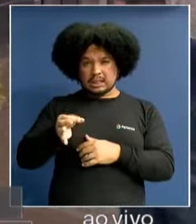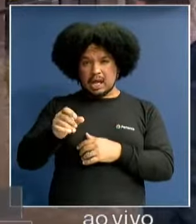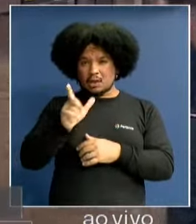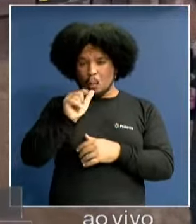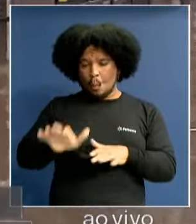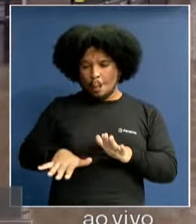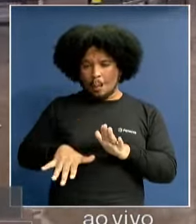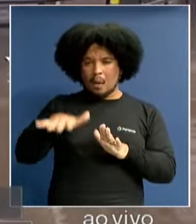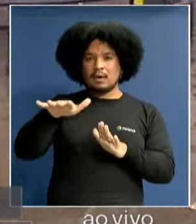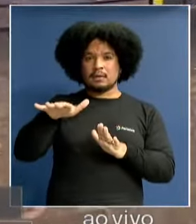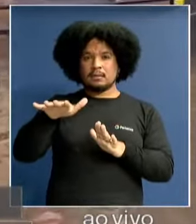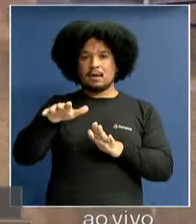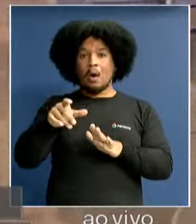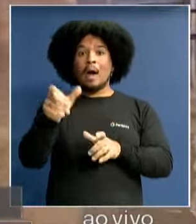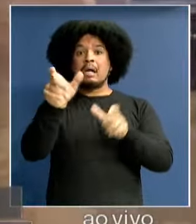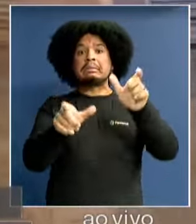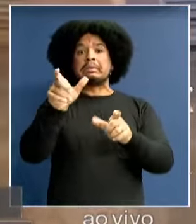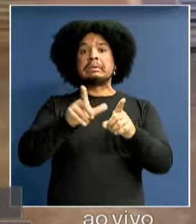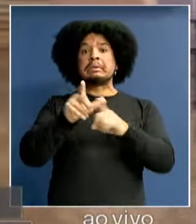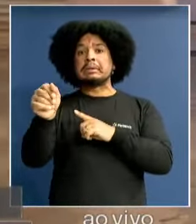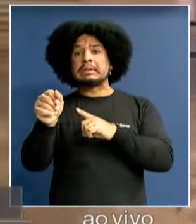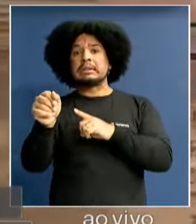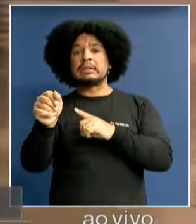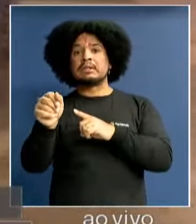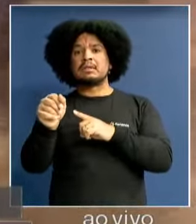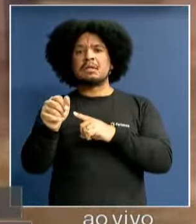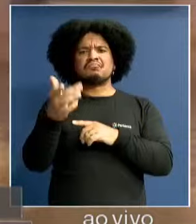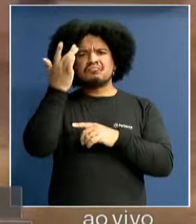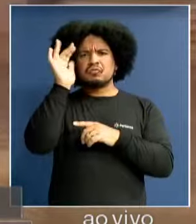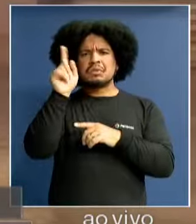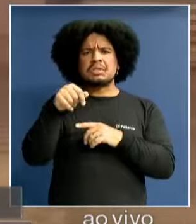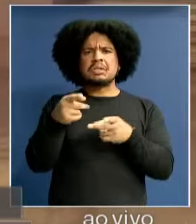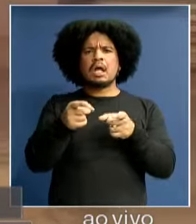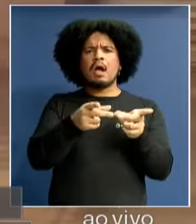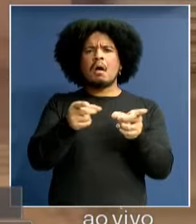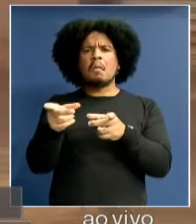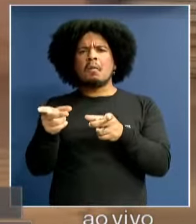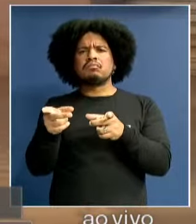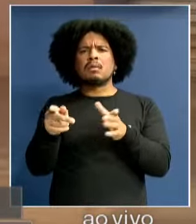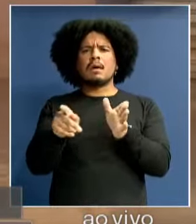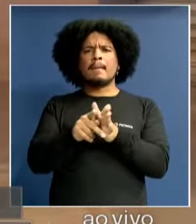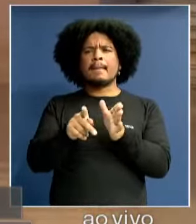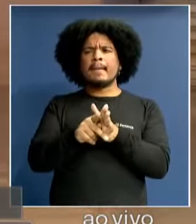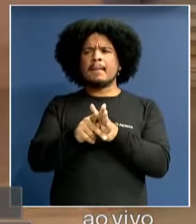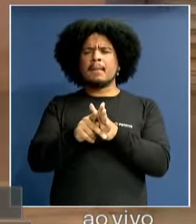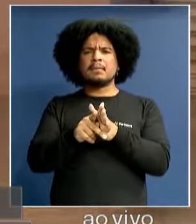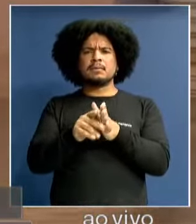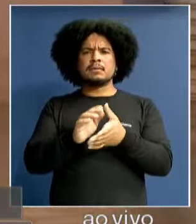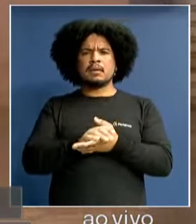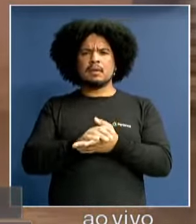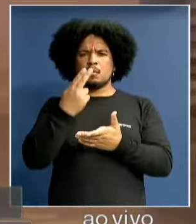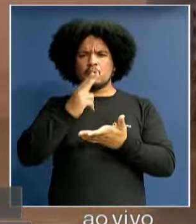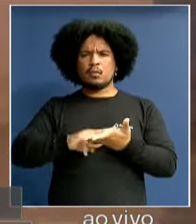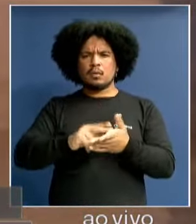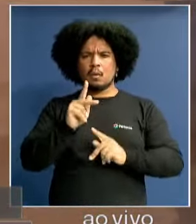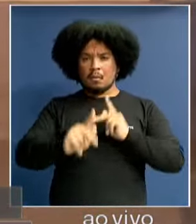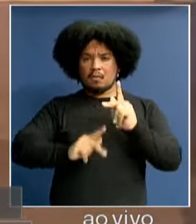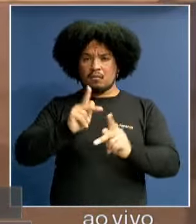4,69 metros. Olha o pessoal saindo lá, ó. De dentro, é comércio? Isso daí é um comércio, não sei se faz parte do... Não, do Correio do Povo mesmo,